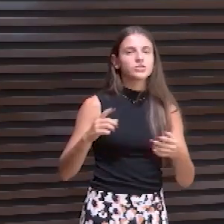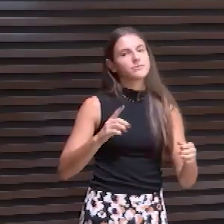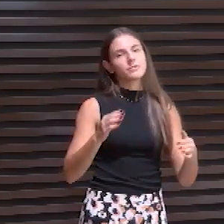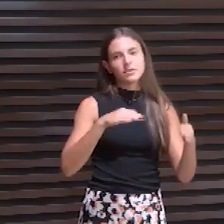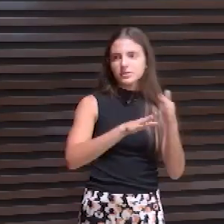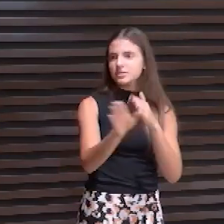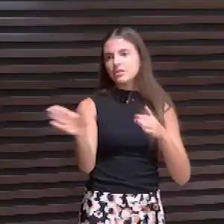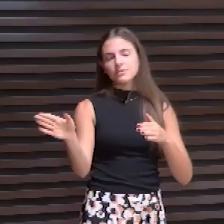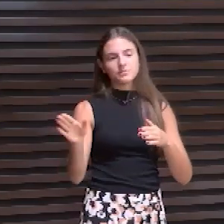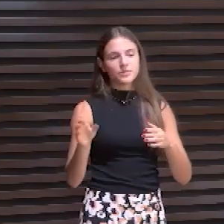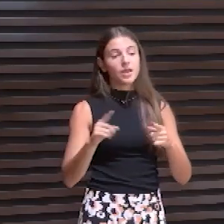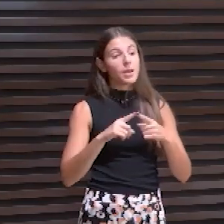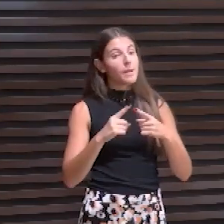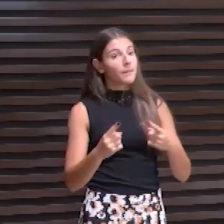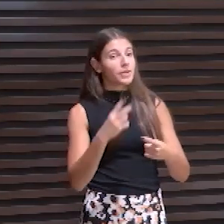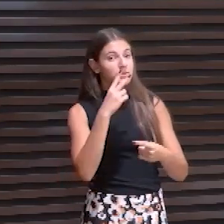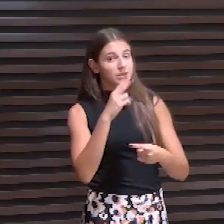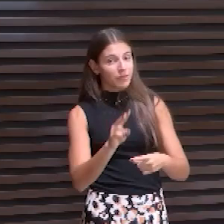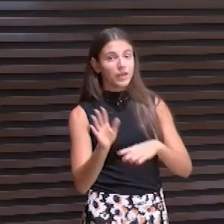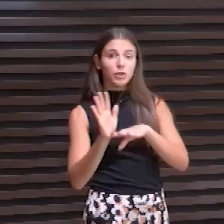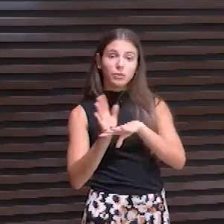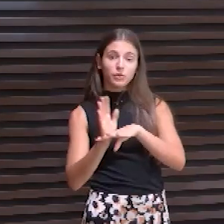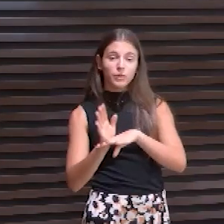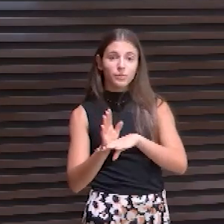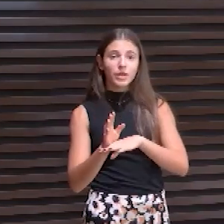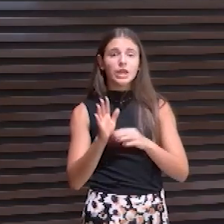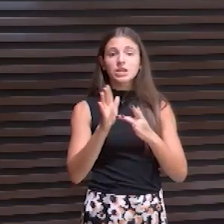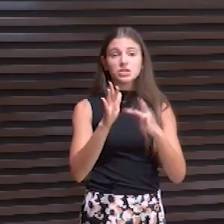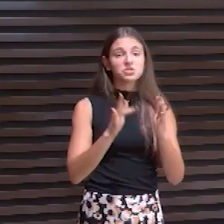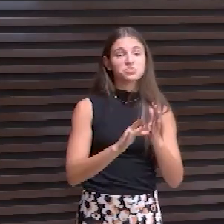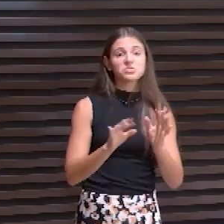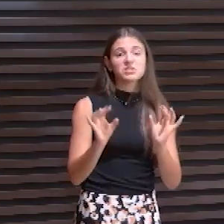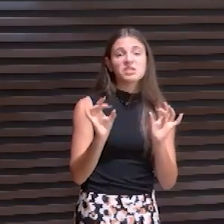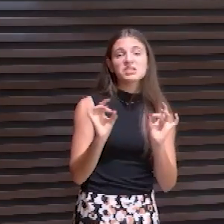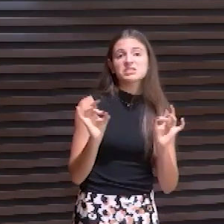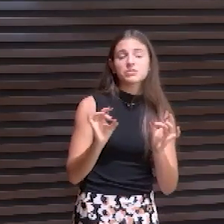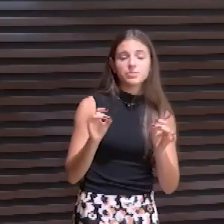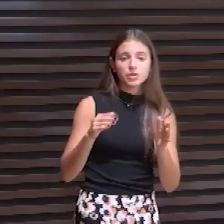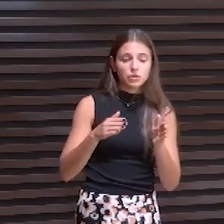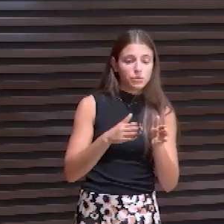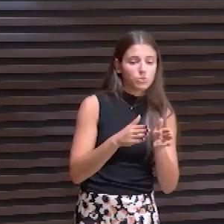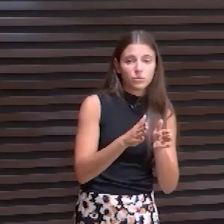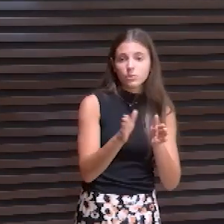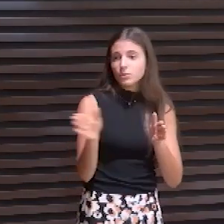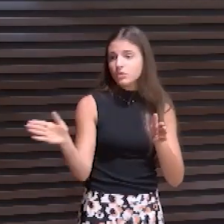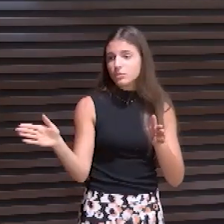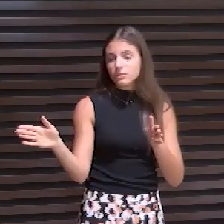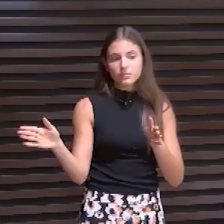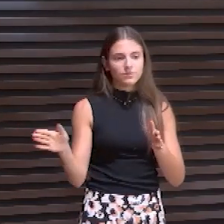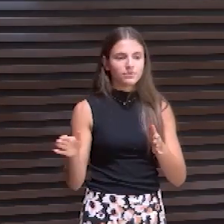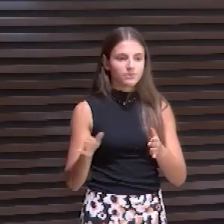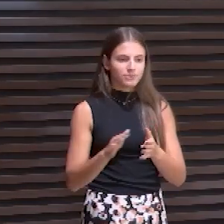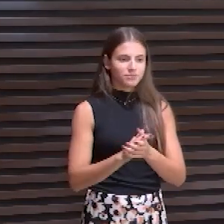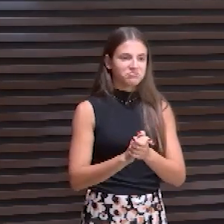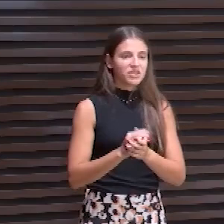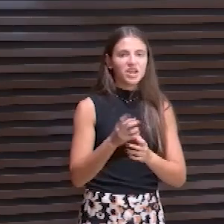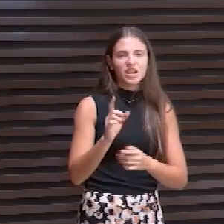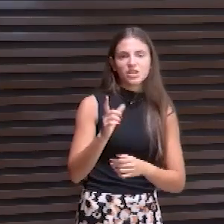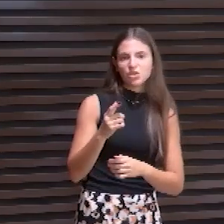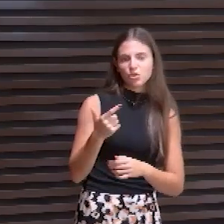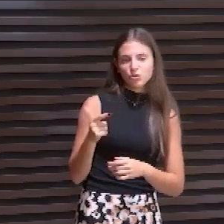entre eles e aquelas pessoas ficaram paralisadas. Levaram ele para jogar ele, mas ficaram paralisadas. Sem reação.